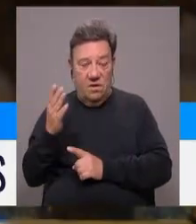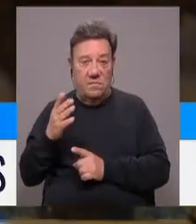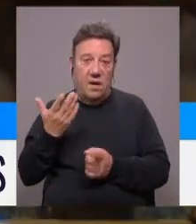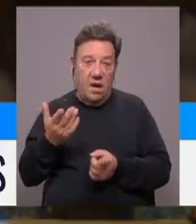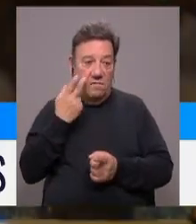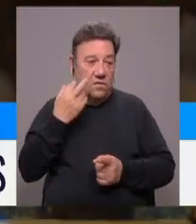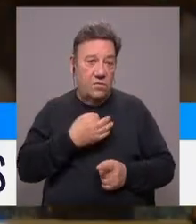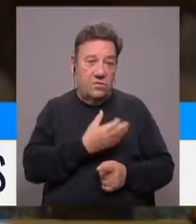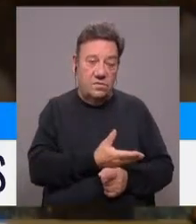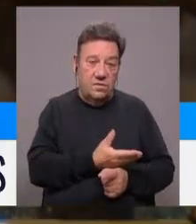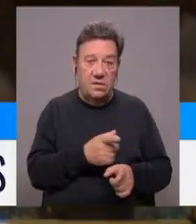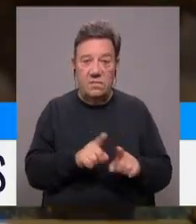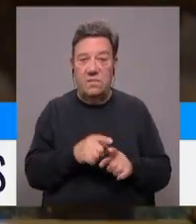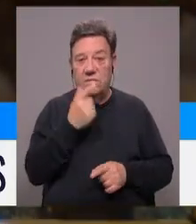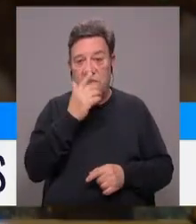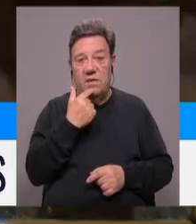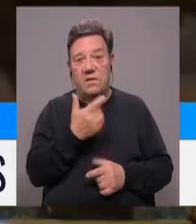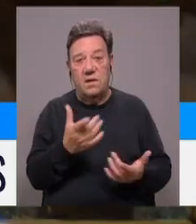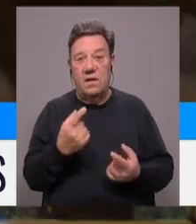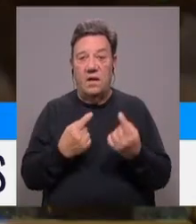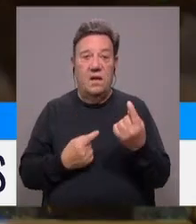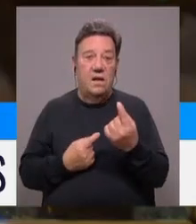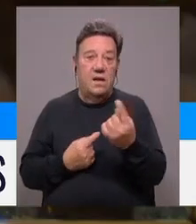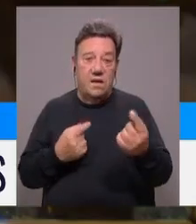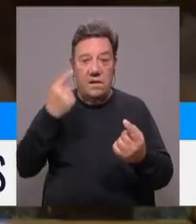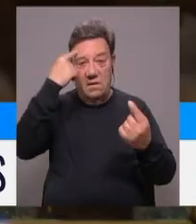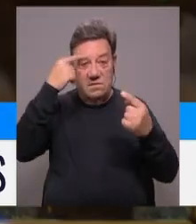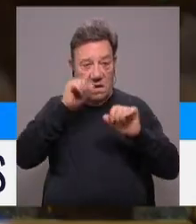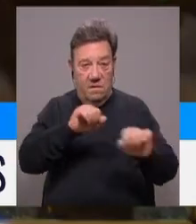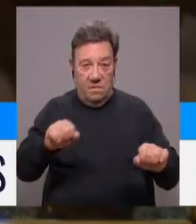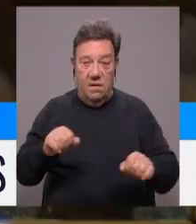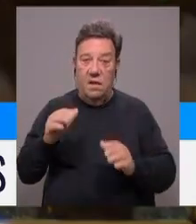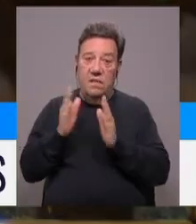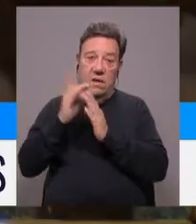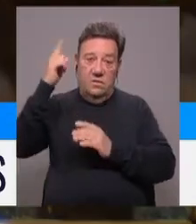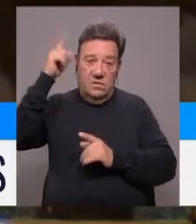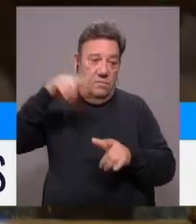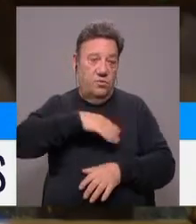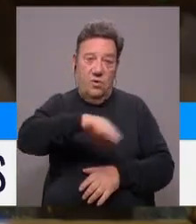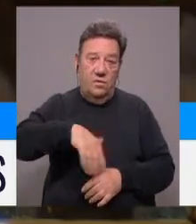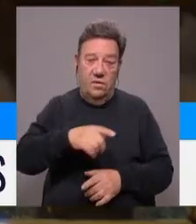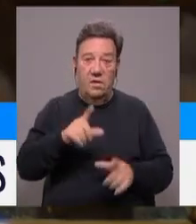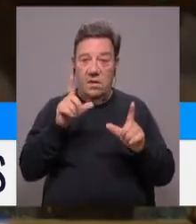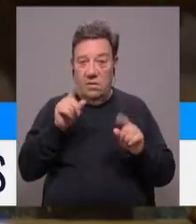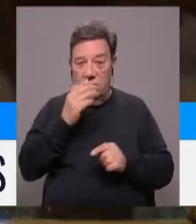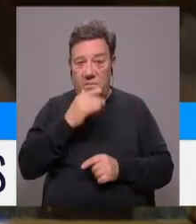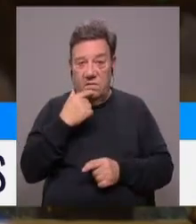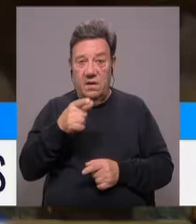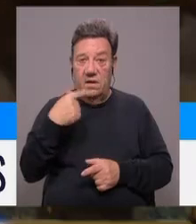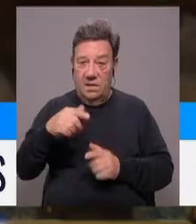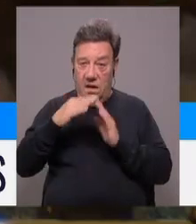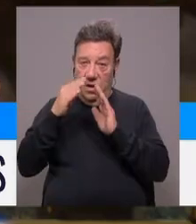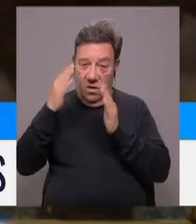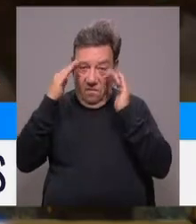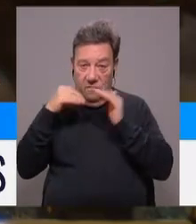dias. E como se costuma dizer, cada um sabe de si, Deus sabe de todos. Também se costuma dizer, quem está no convento é que sabe o